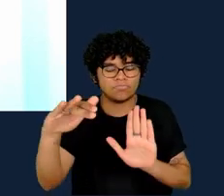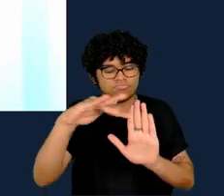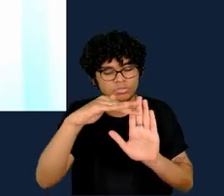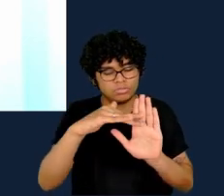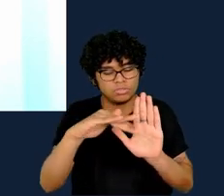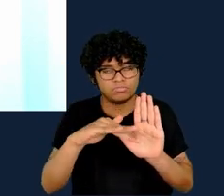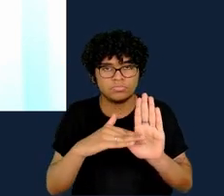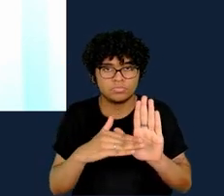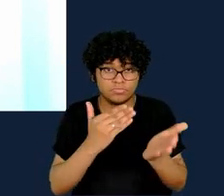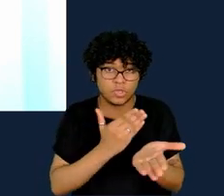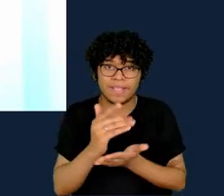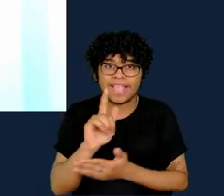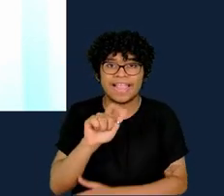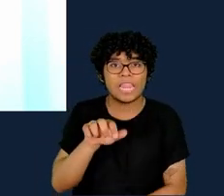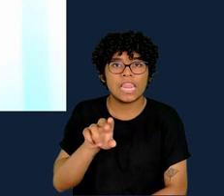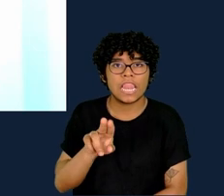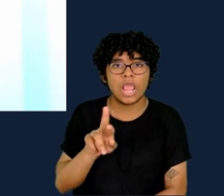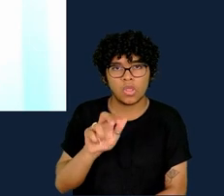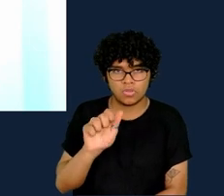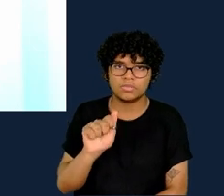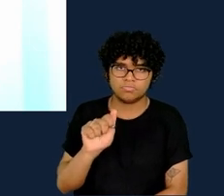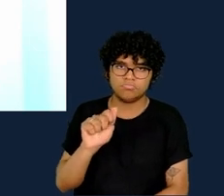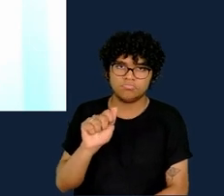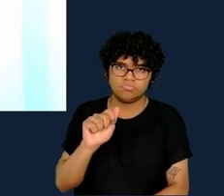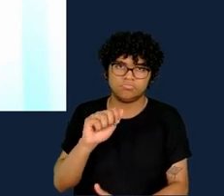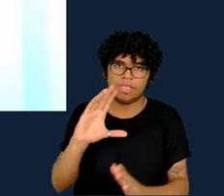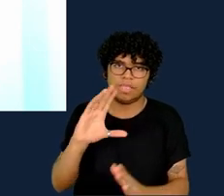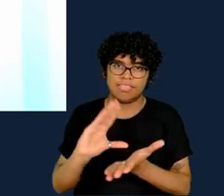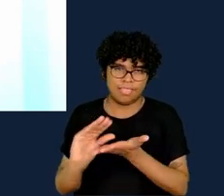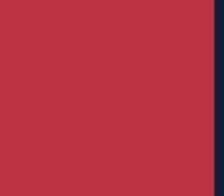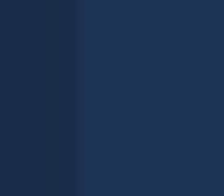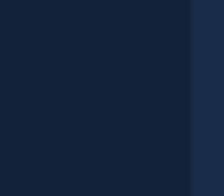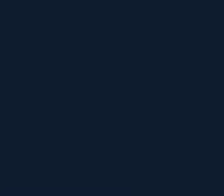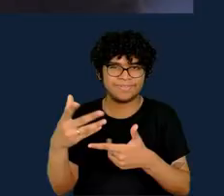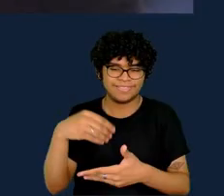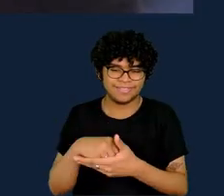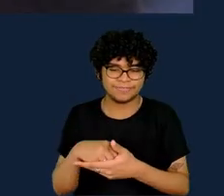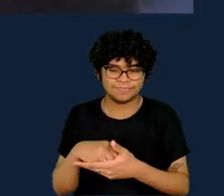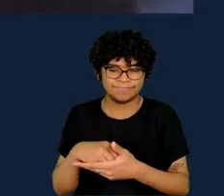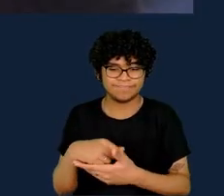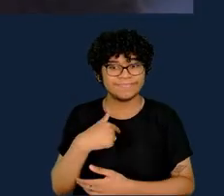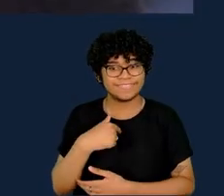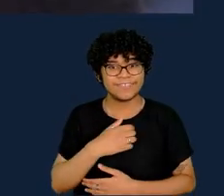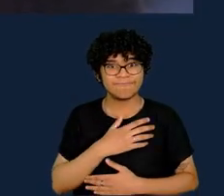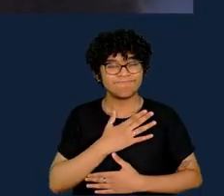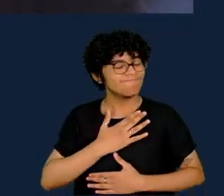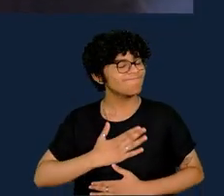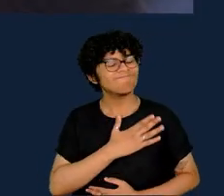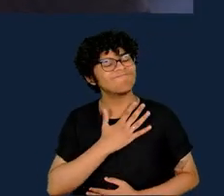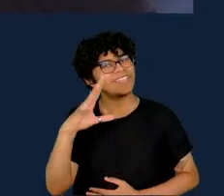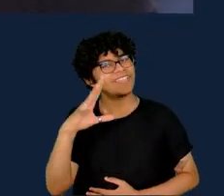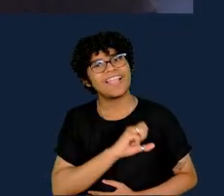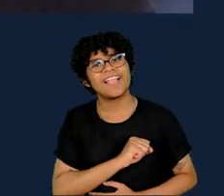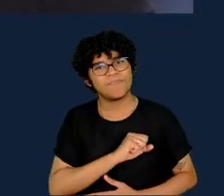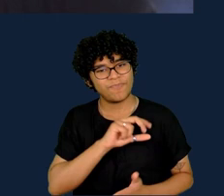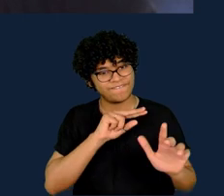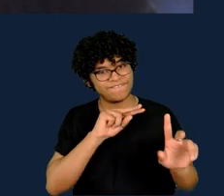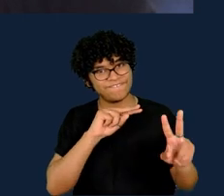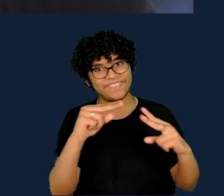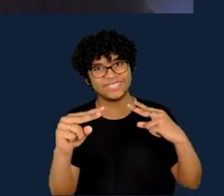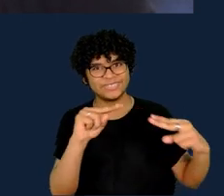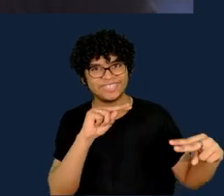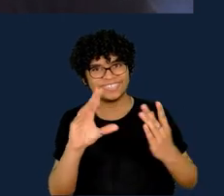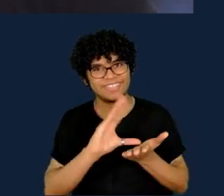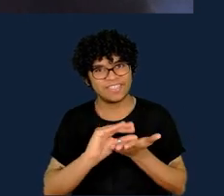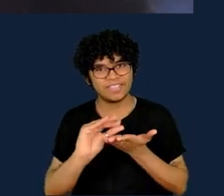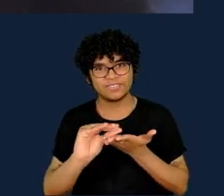com visualização de dados. Eu sempre sou fã de visualização de dados para esse tema, porque eu acho que é muito efetivo.